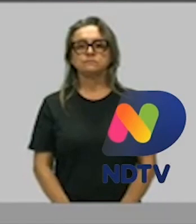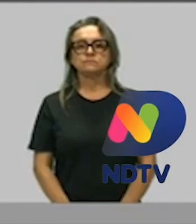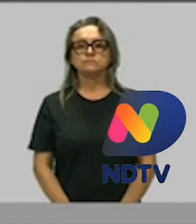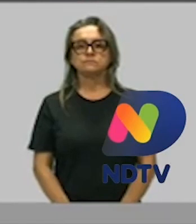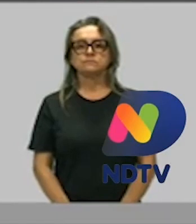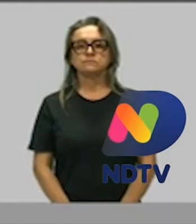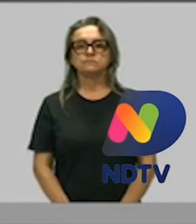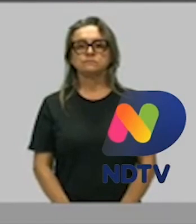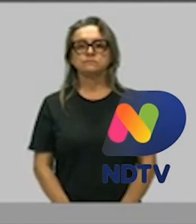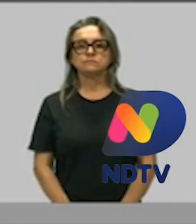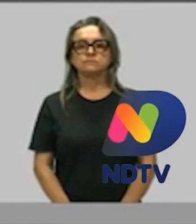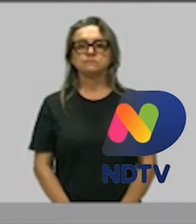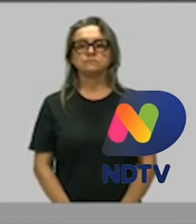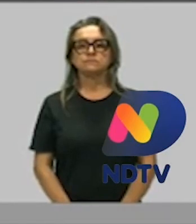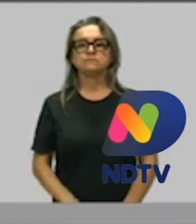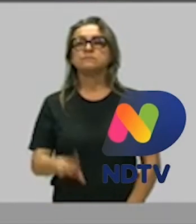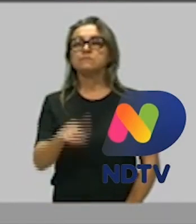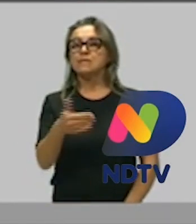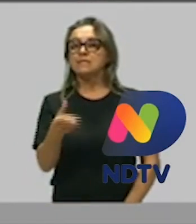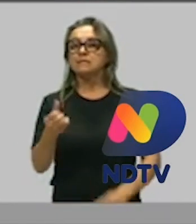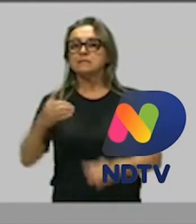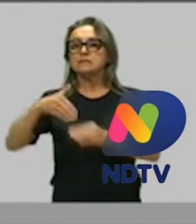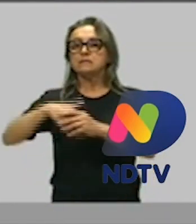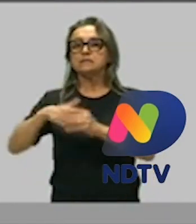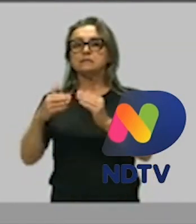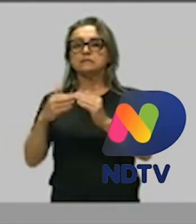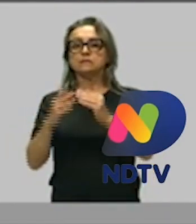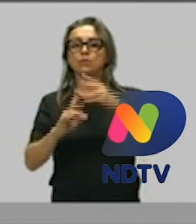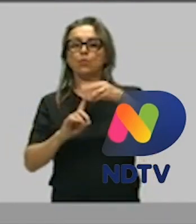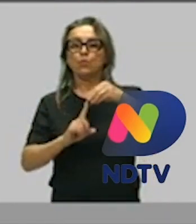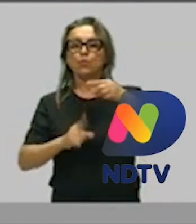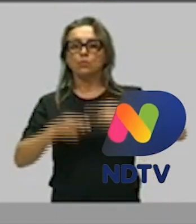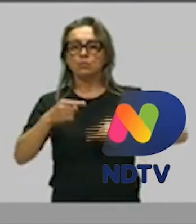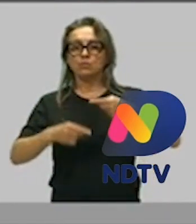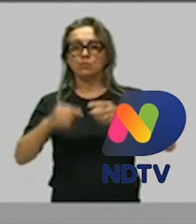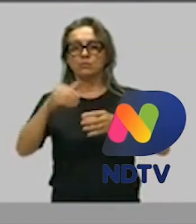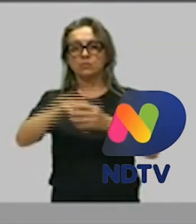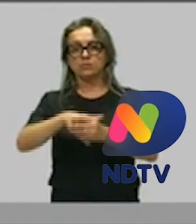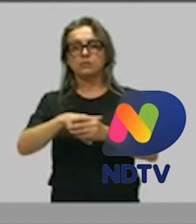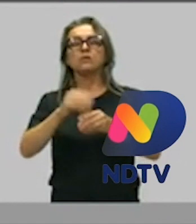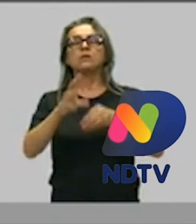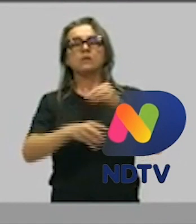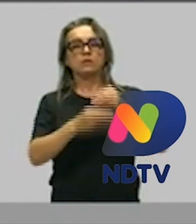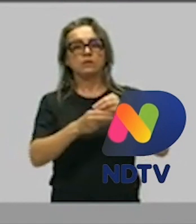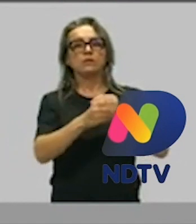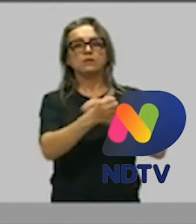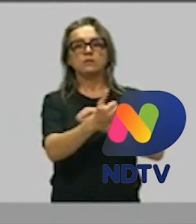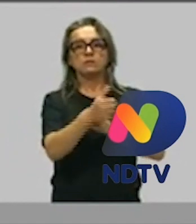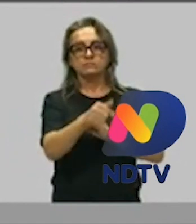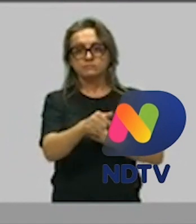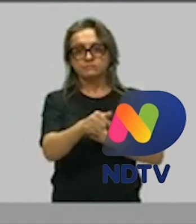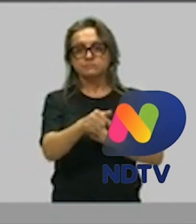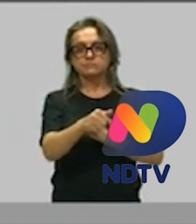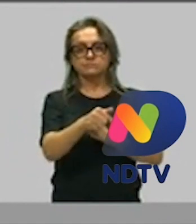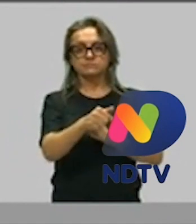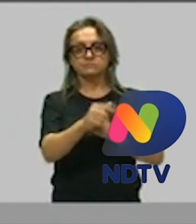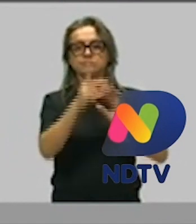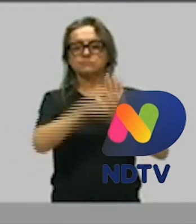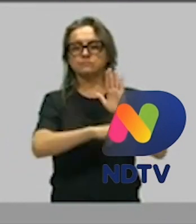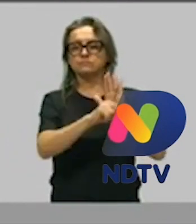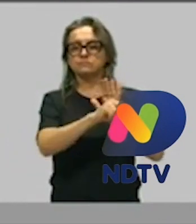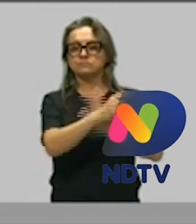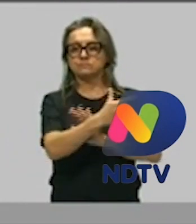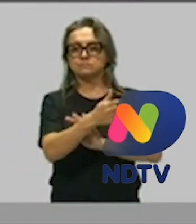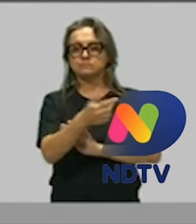do estudo de impacto de Vizinhança conhecido como eiv o eiv é o conjunto dos estudos e informações